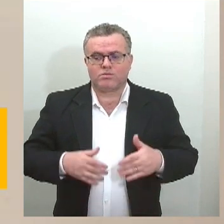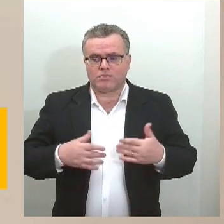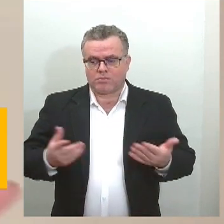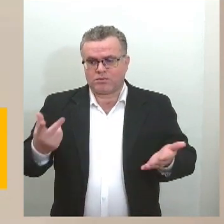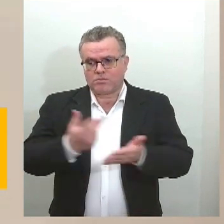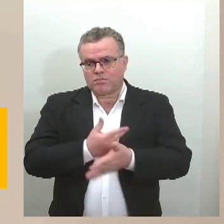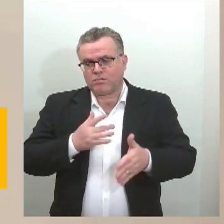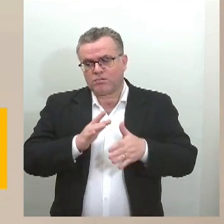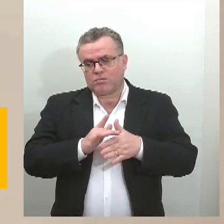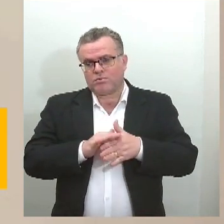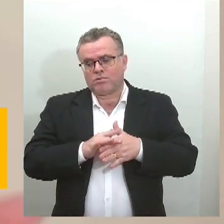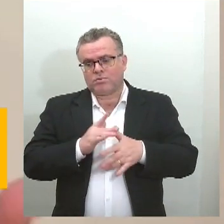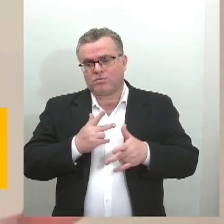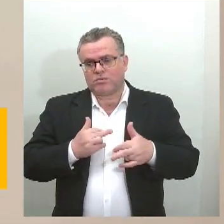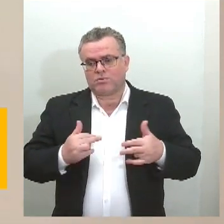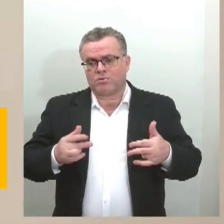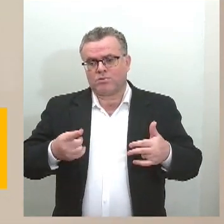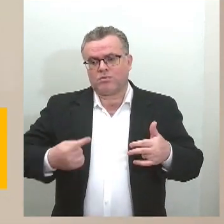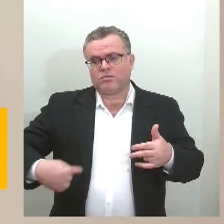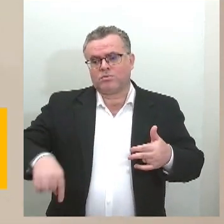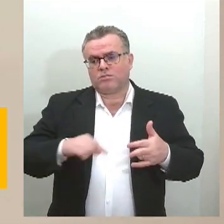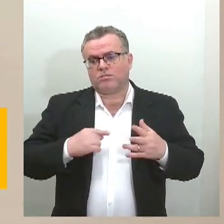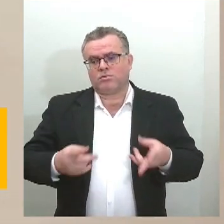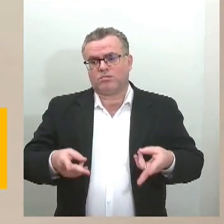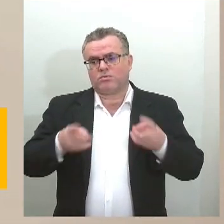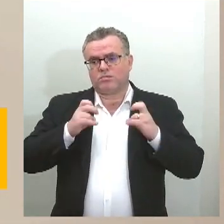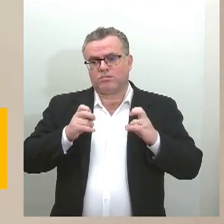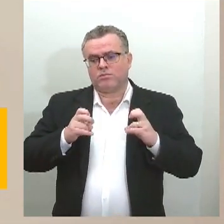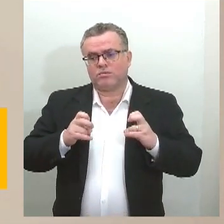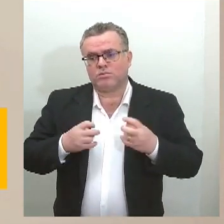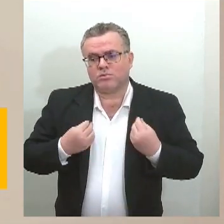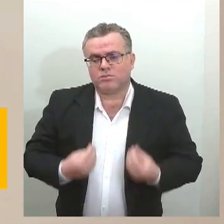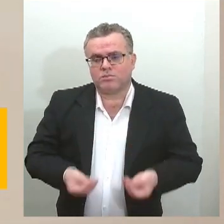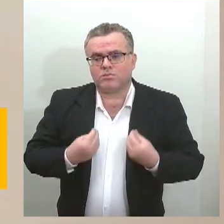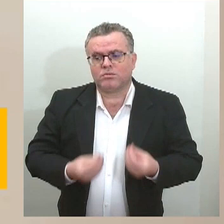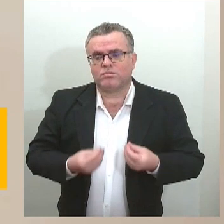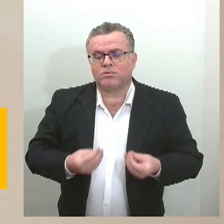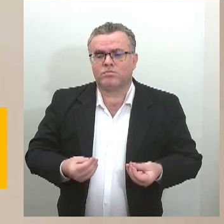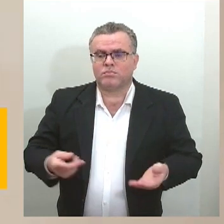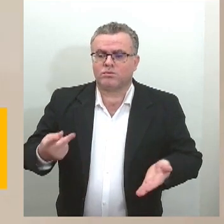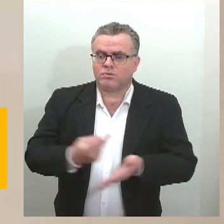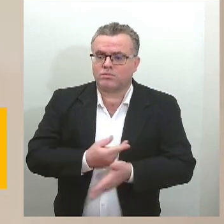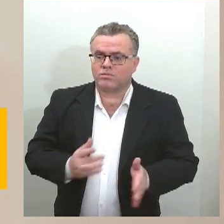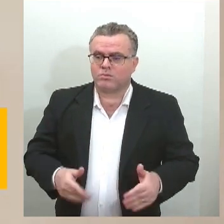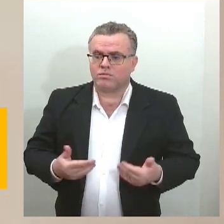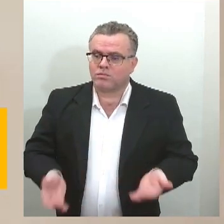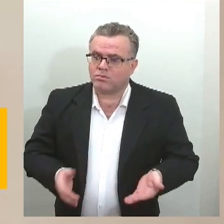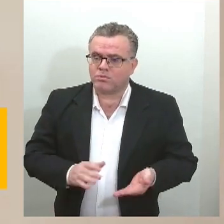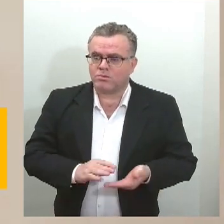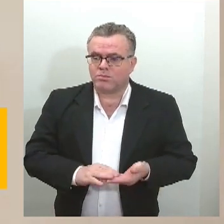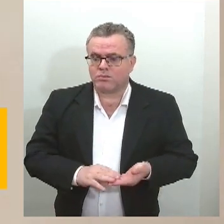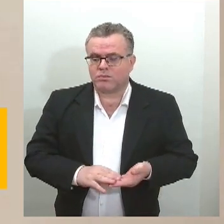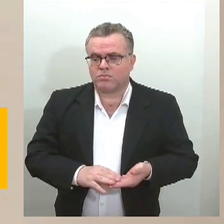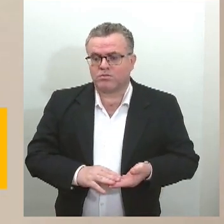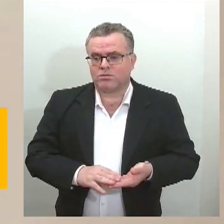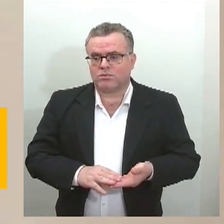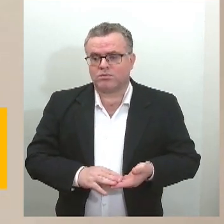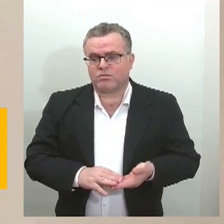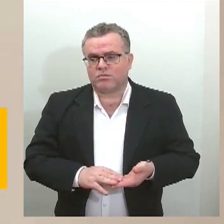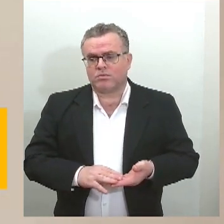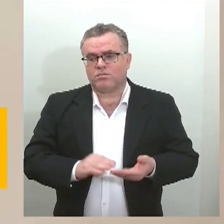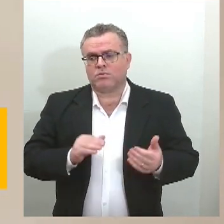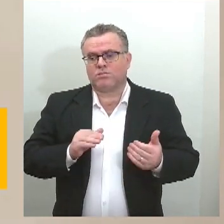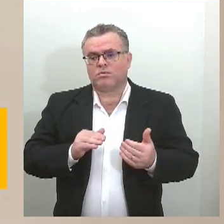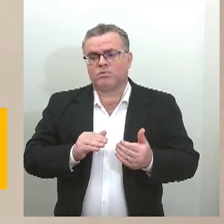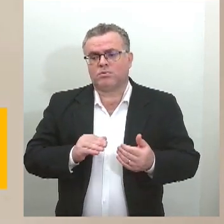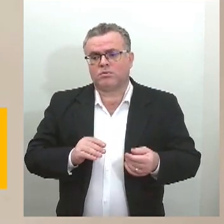gente faz cair por terra, por exemplo, o mito do contágio. Muitas pessoas ainda acreditam que lúpus é uma doença contagiosa e isso